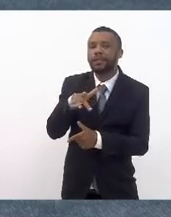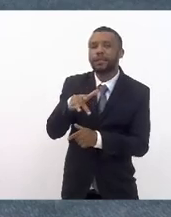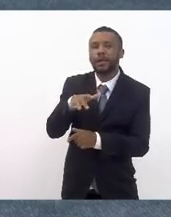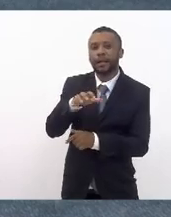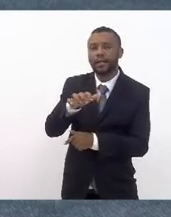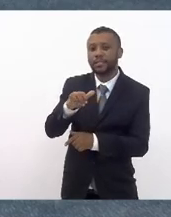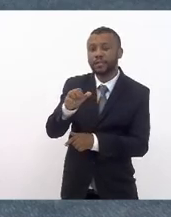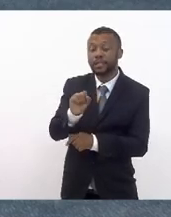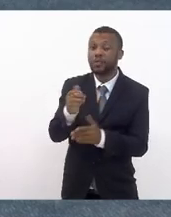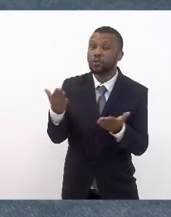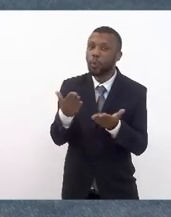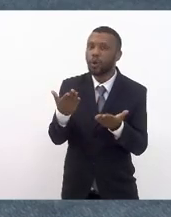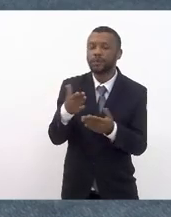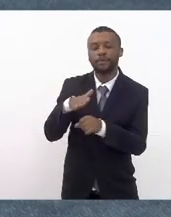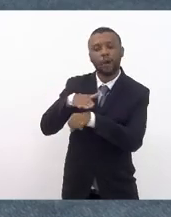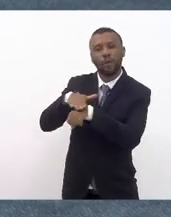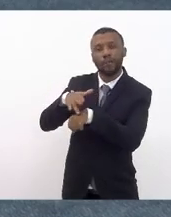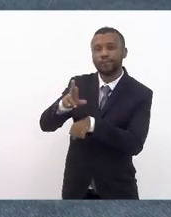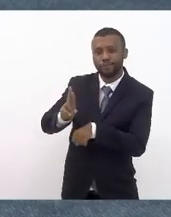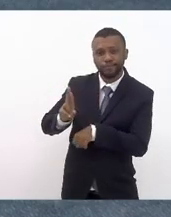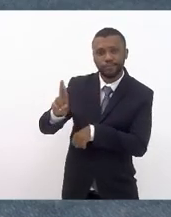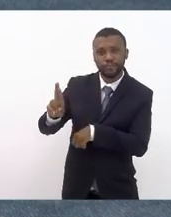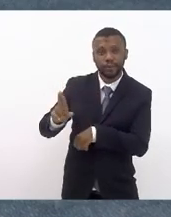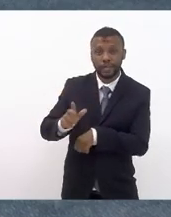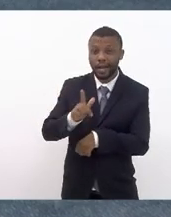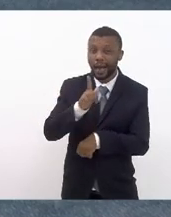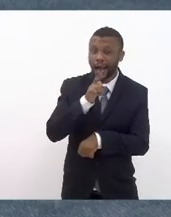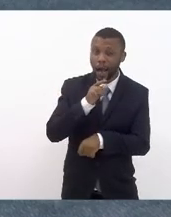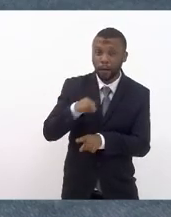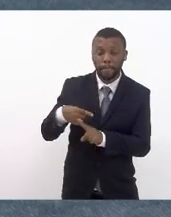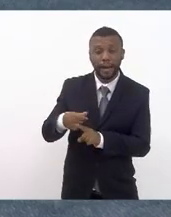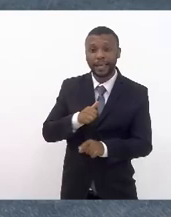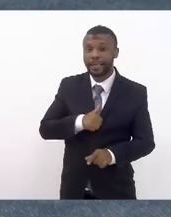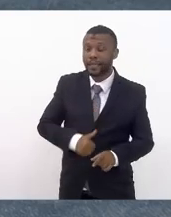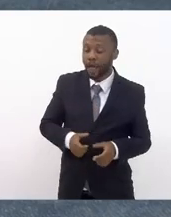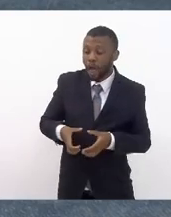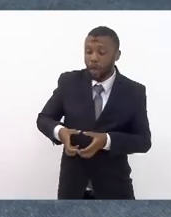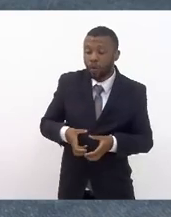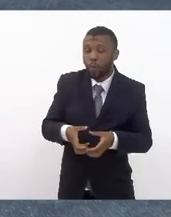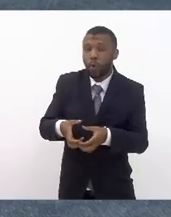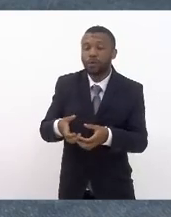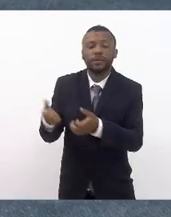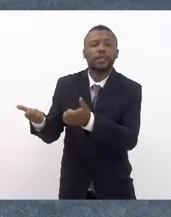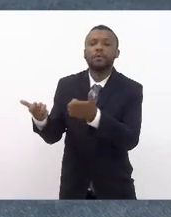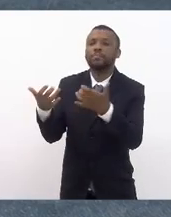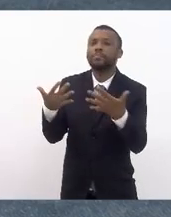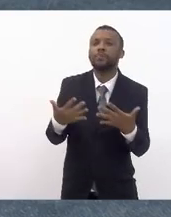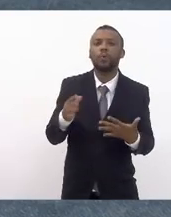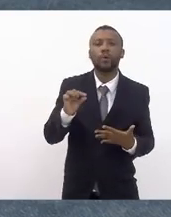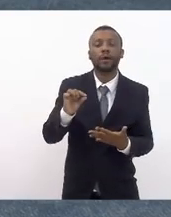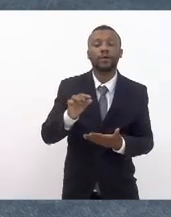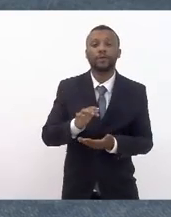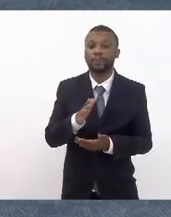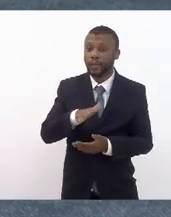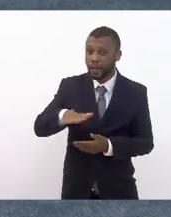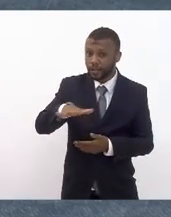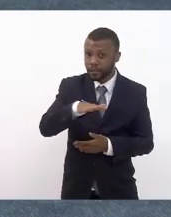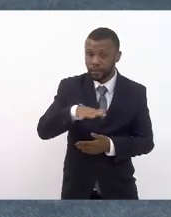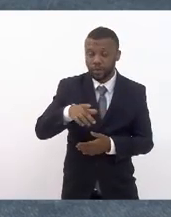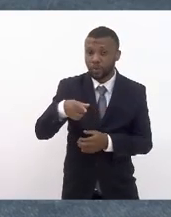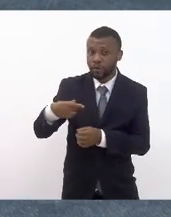falando com um dos representantes, já que é água e esgoto. E o que ele me falou é o seguinte: a região do